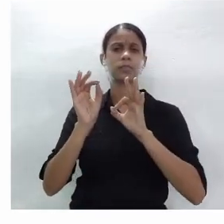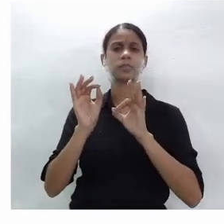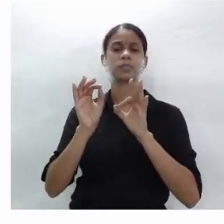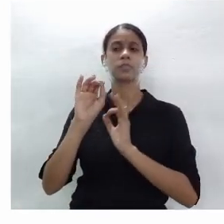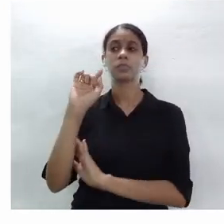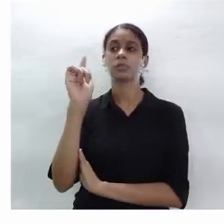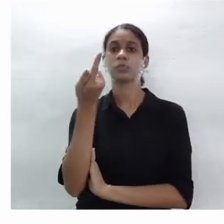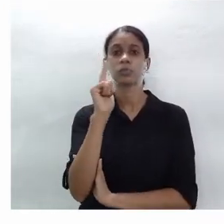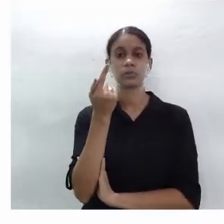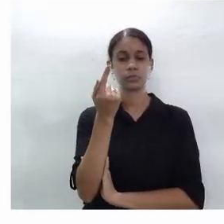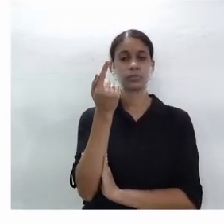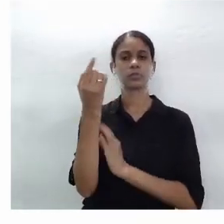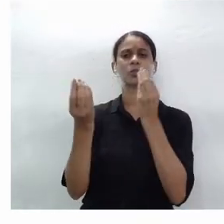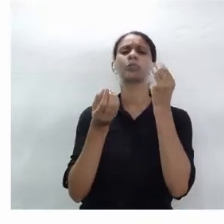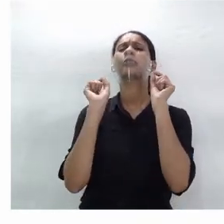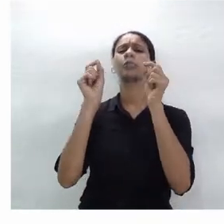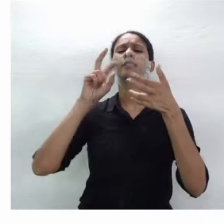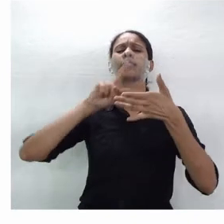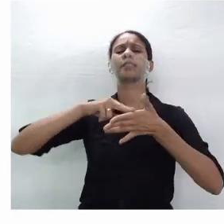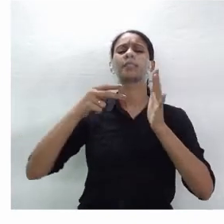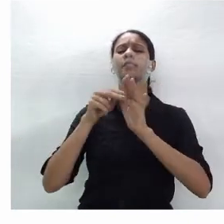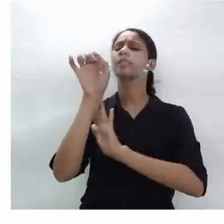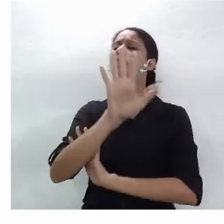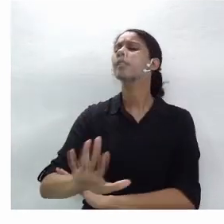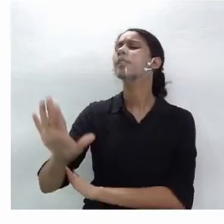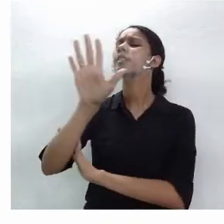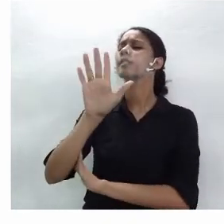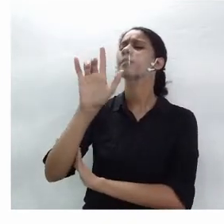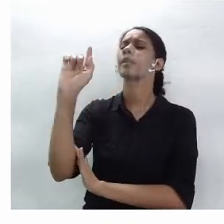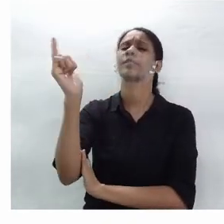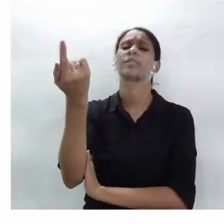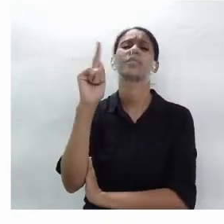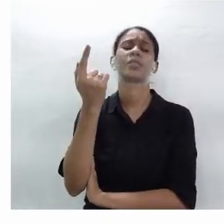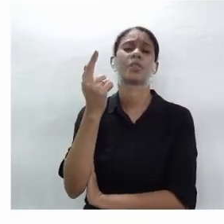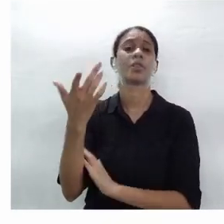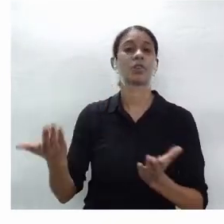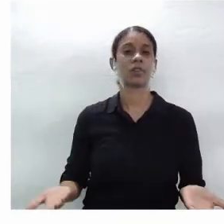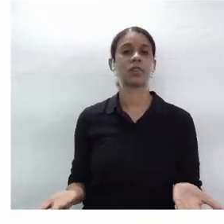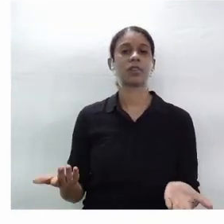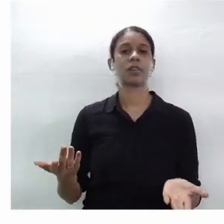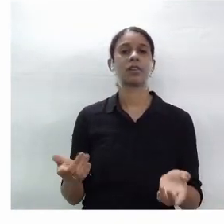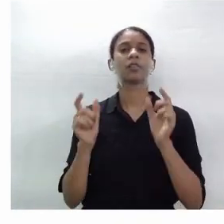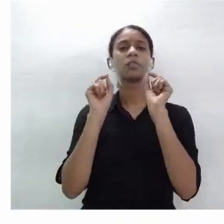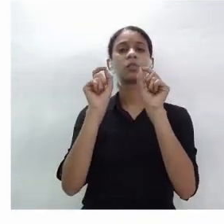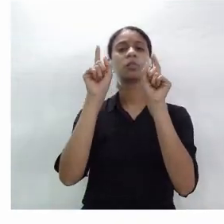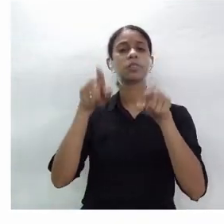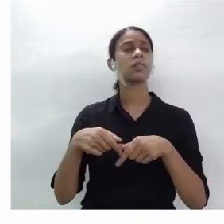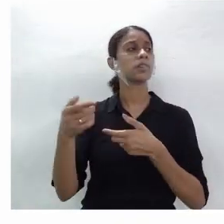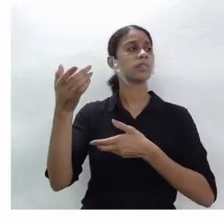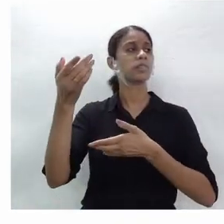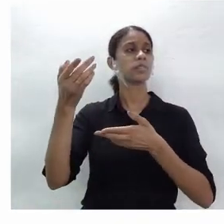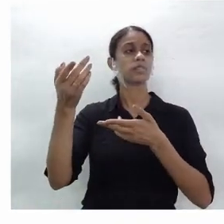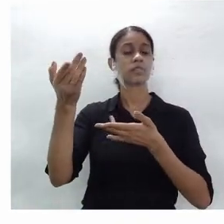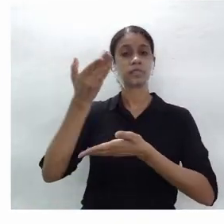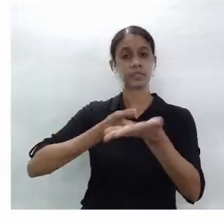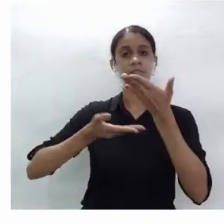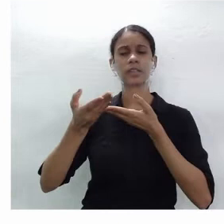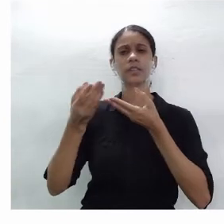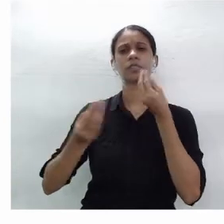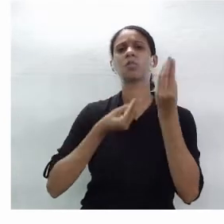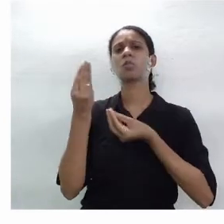O que é o espaço geográfico? Essa é a grande questão. E como é que essa relação de espaço ela